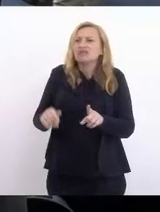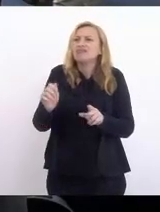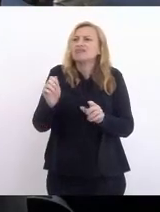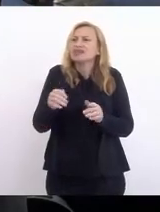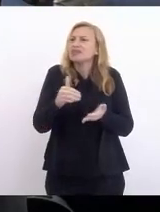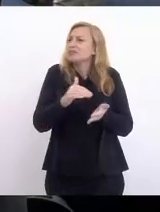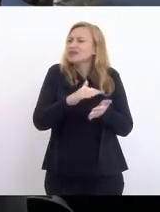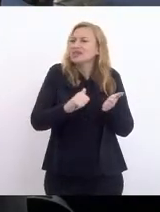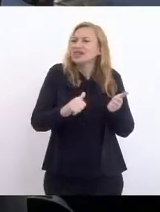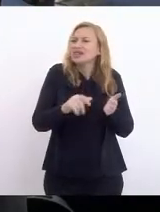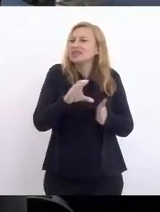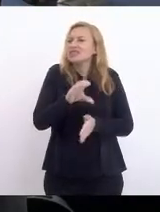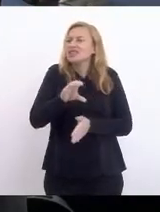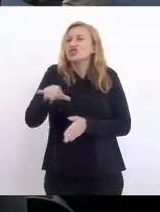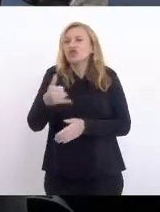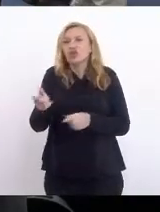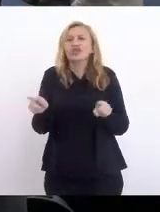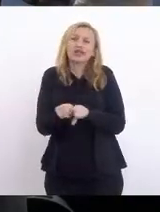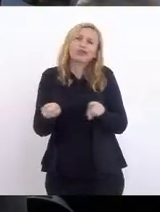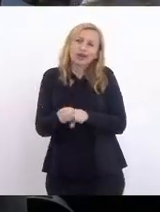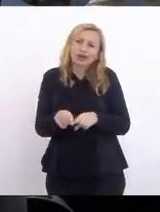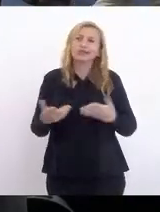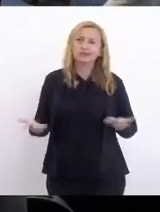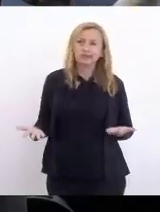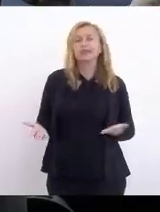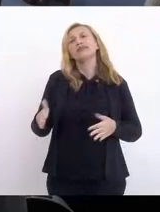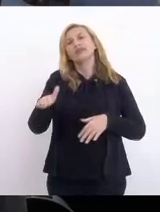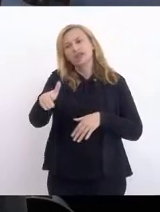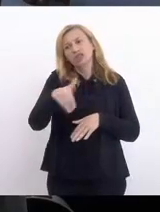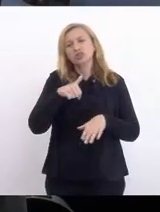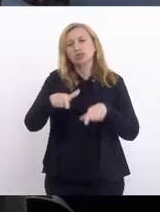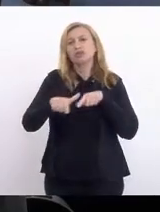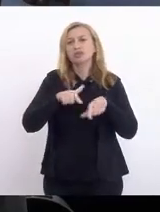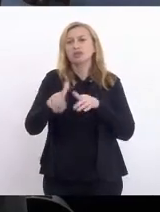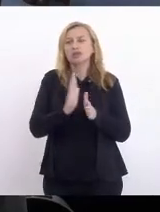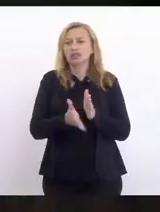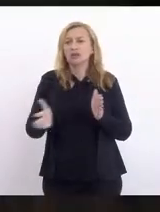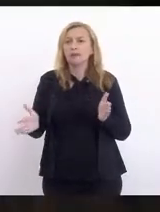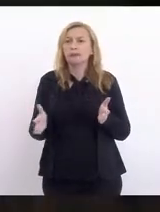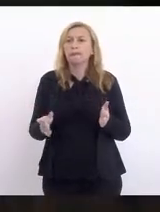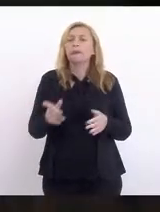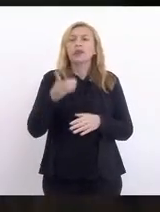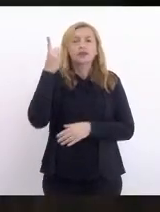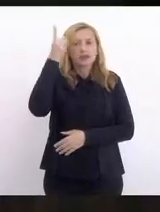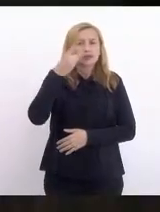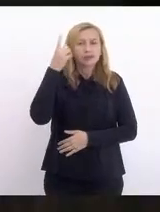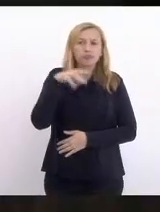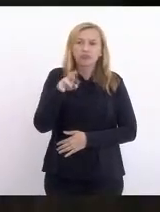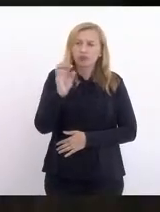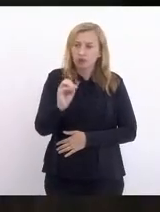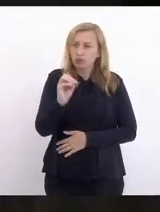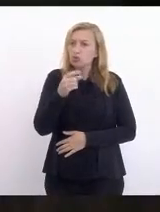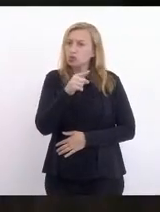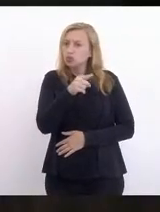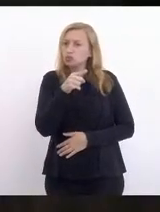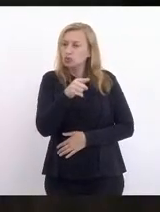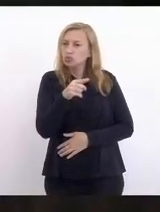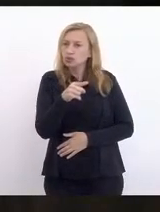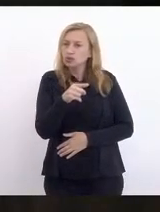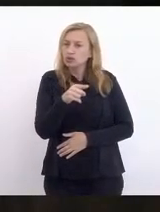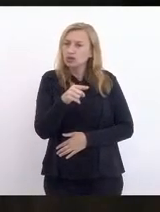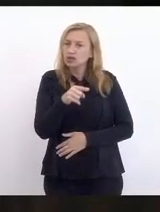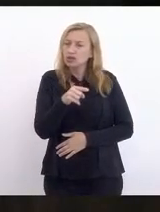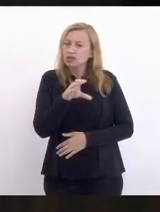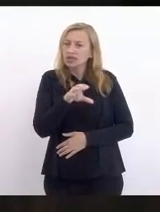a saída na ccj também ele ia arrumar um trabalho José Duarte Deputado o Bruno Bruno tá aí ó